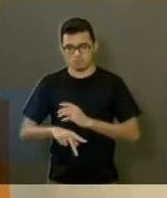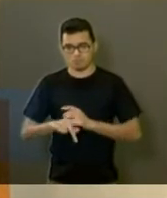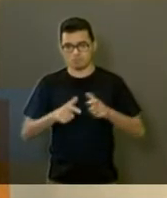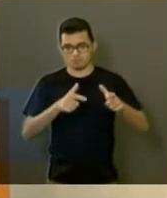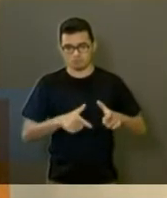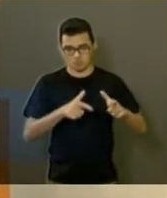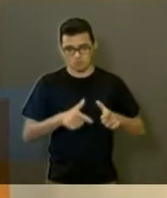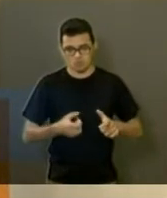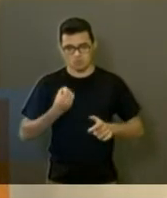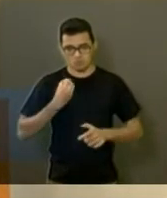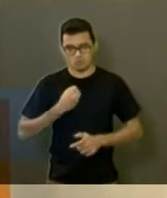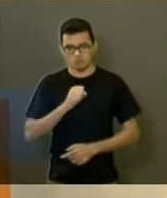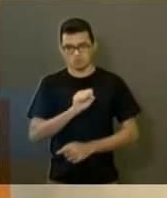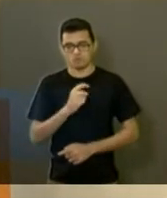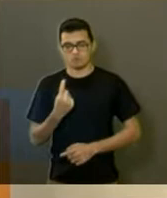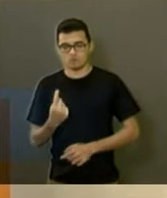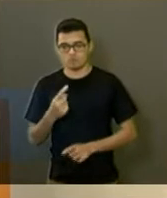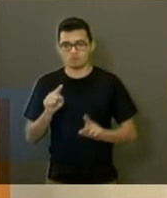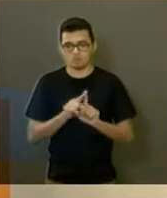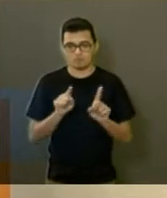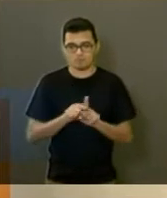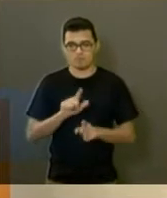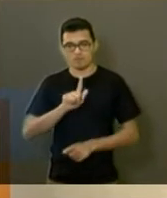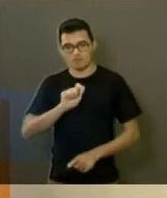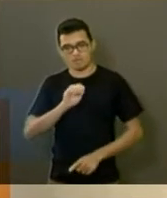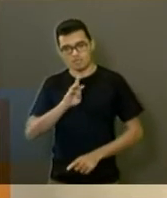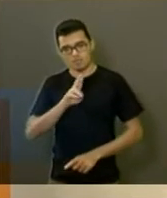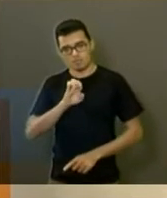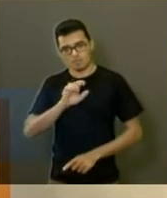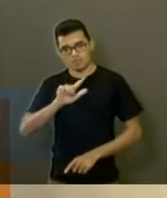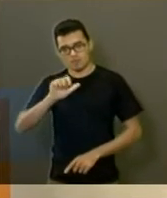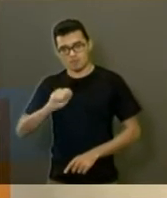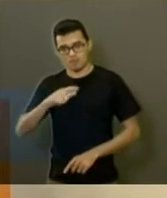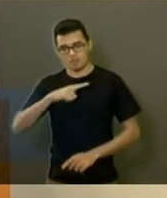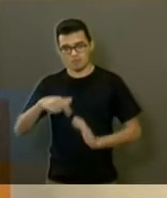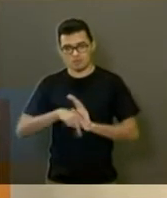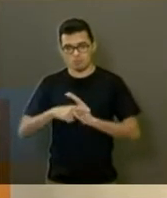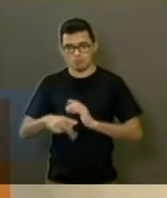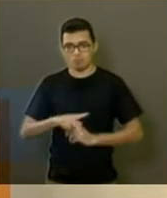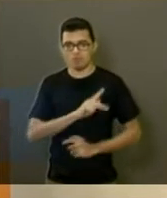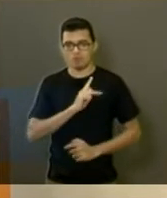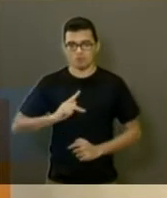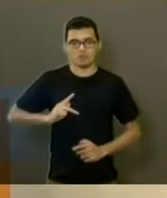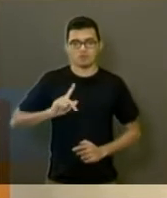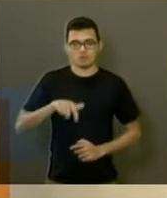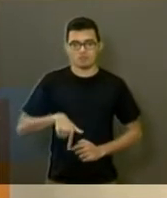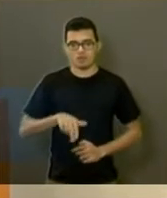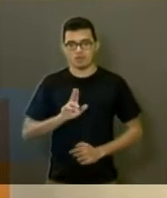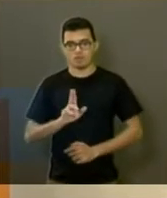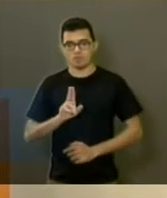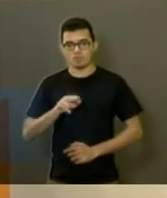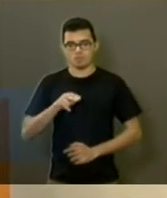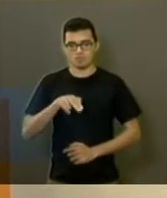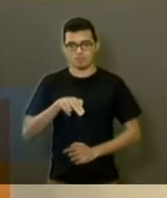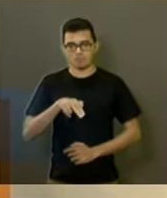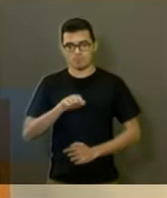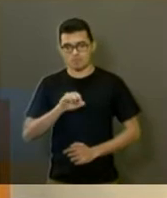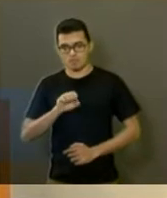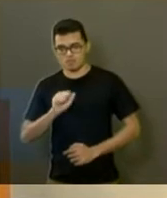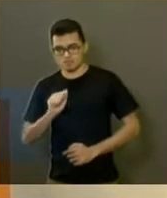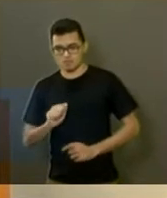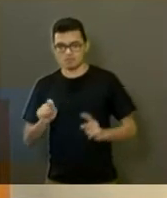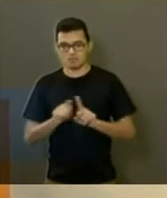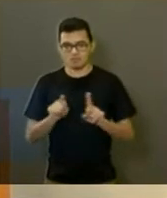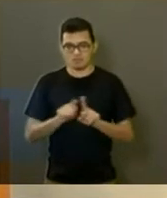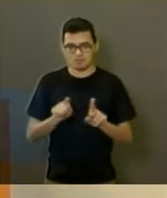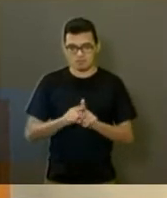Loja 81, também Gabriela Alves, presidente da União dos Estudantes, a UMESA, Damiano Barbiero,